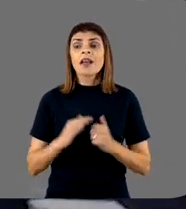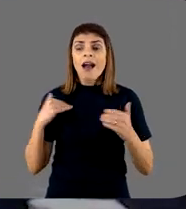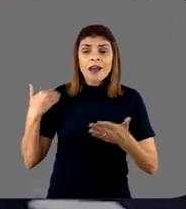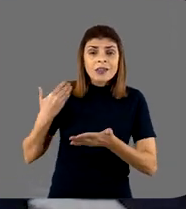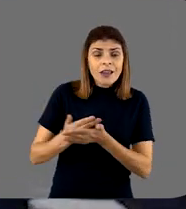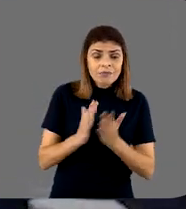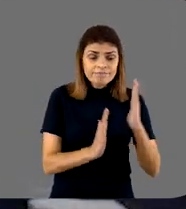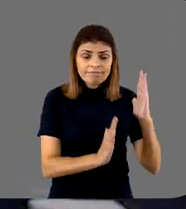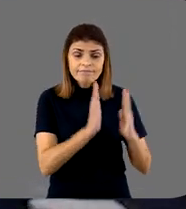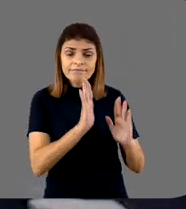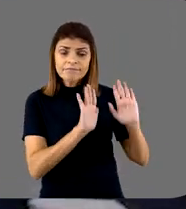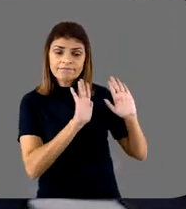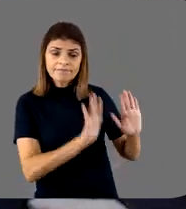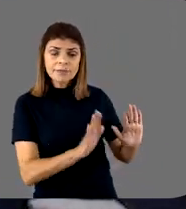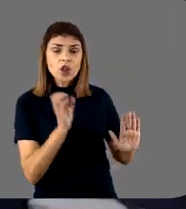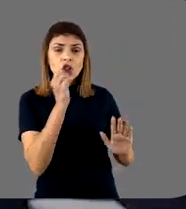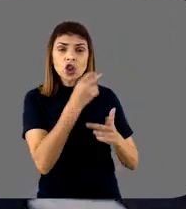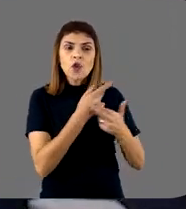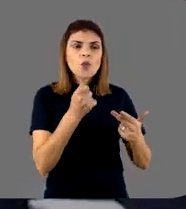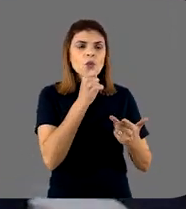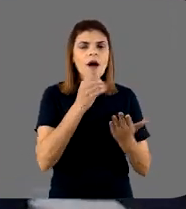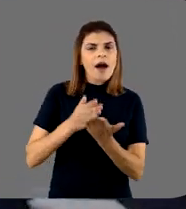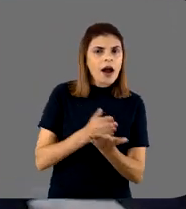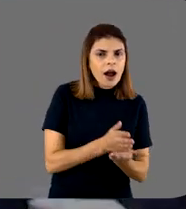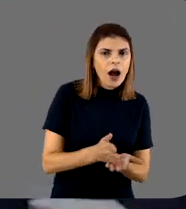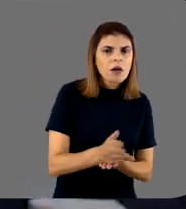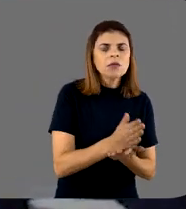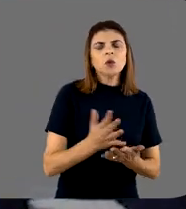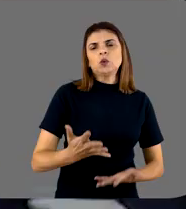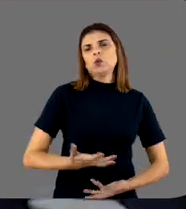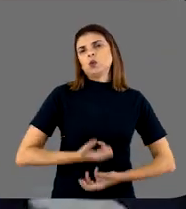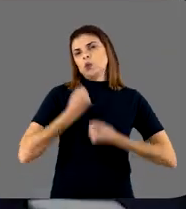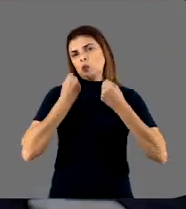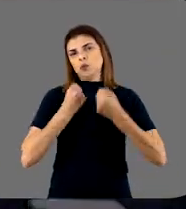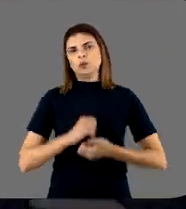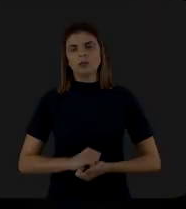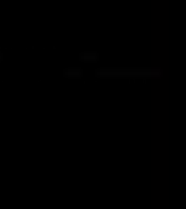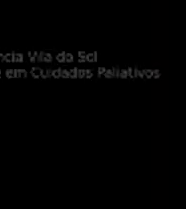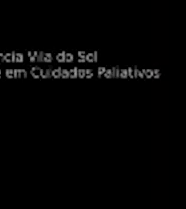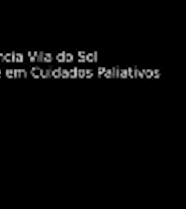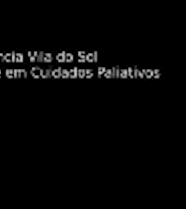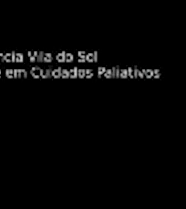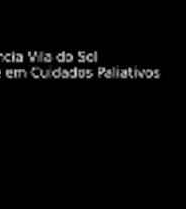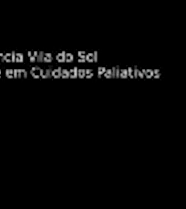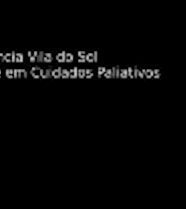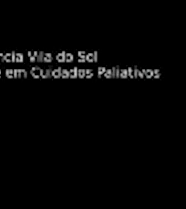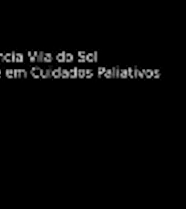novidade completamente sem caminho foi muito assustador.